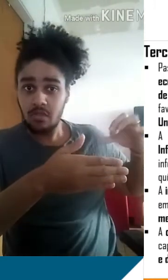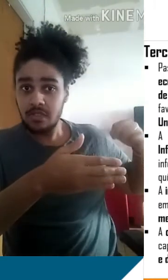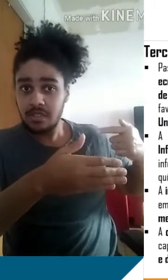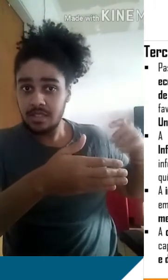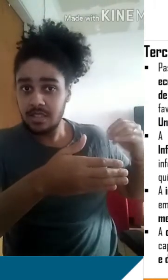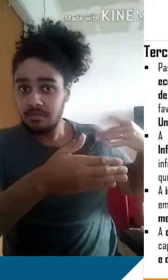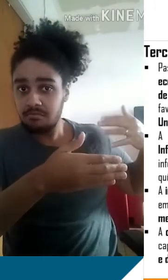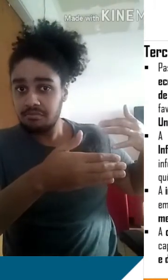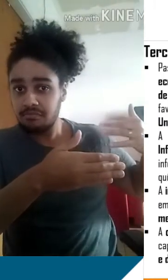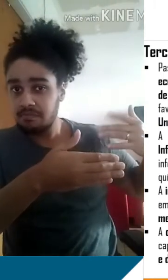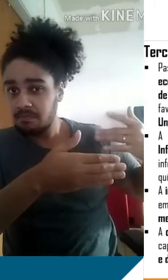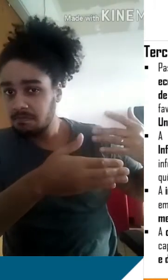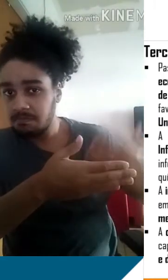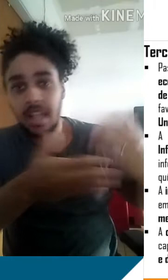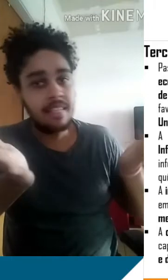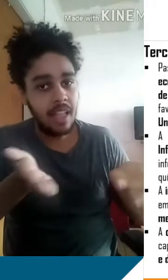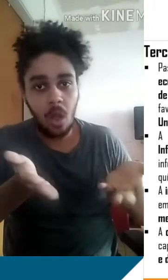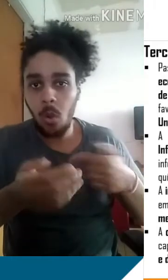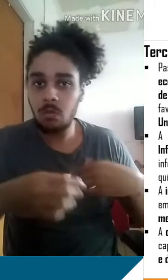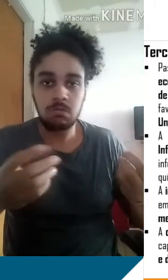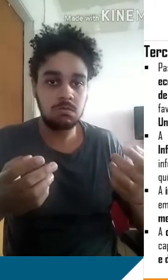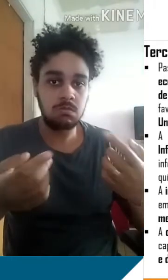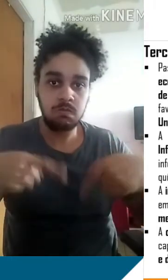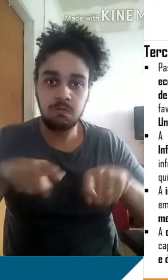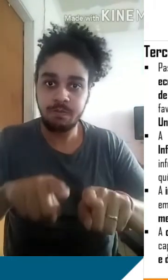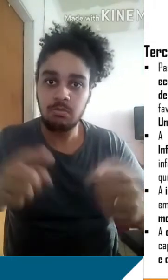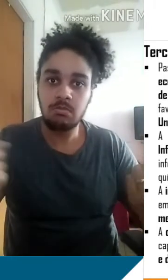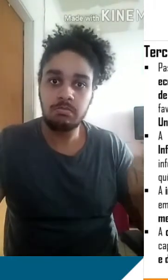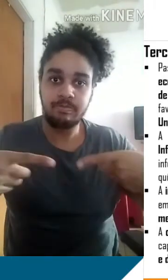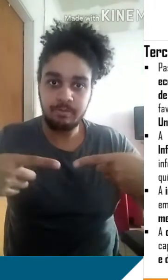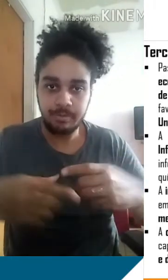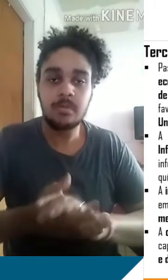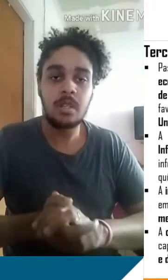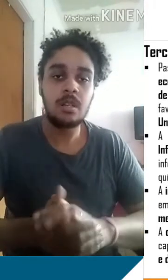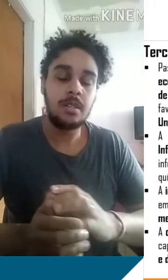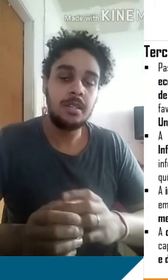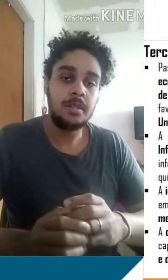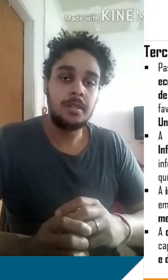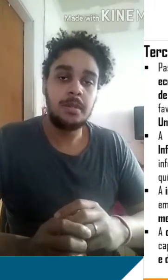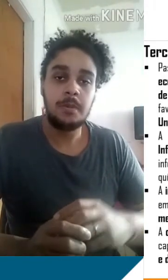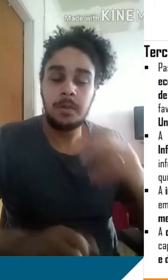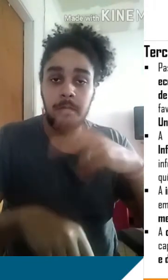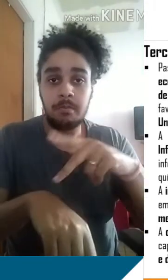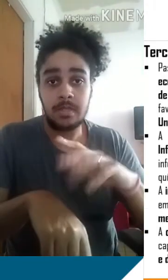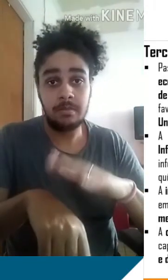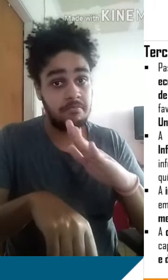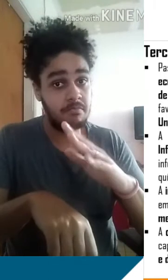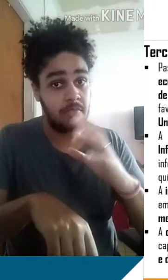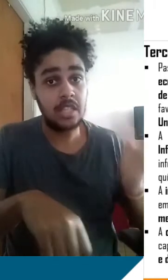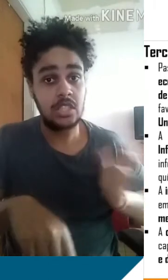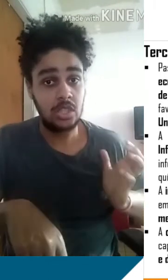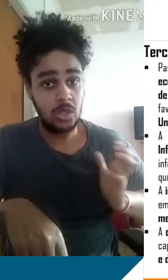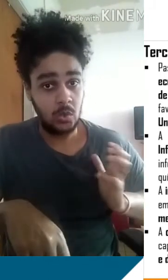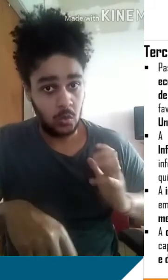de países mais ricos. Beleza? Bom, no caso, como está colocado aqui na discussão, e